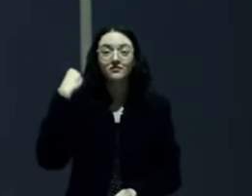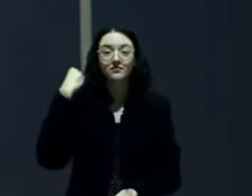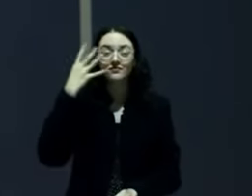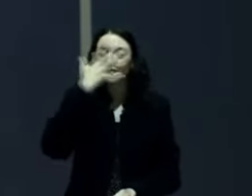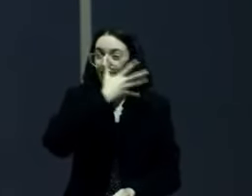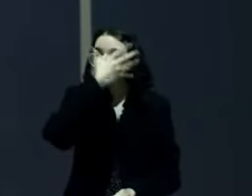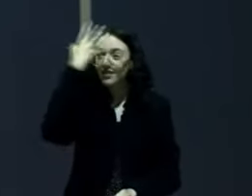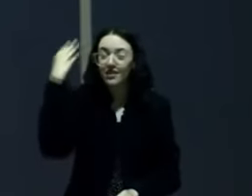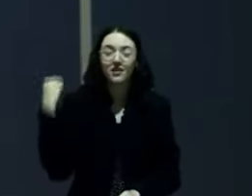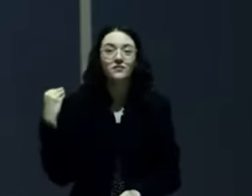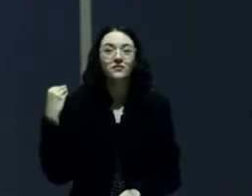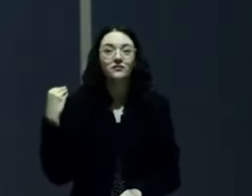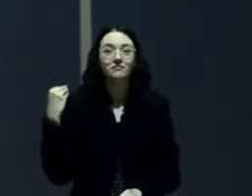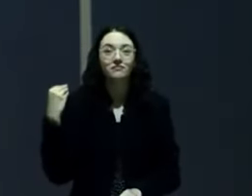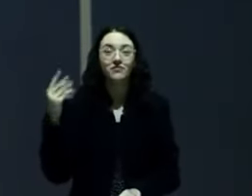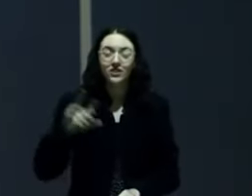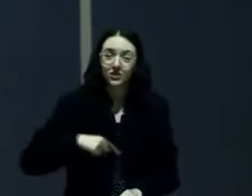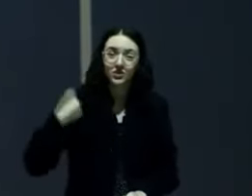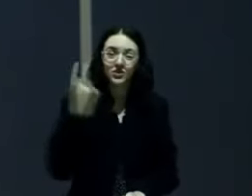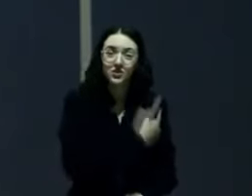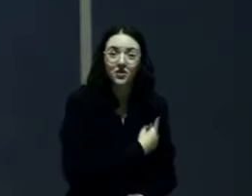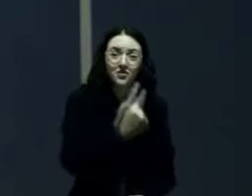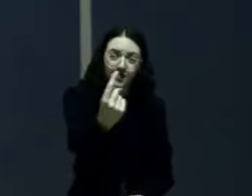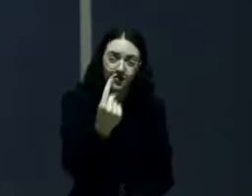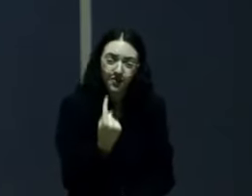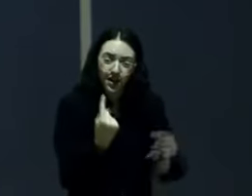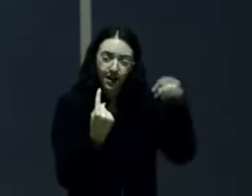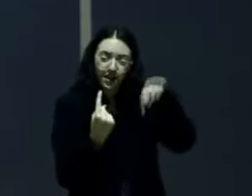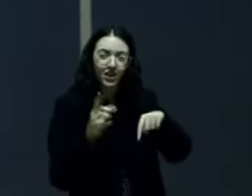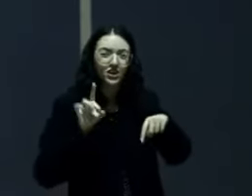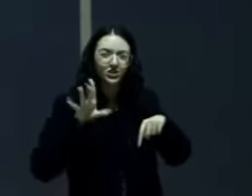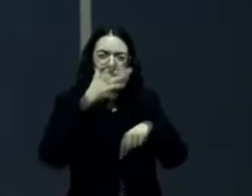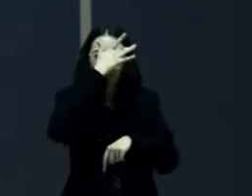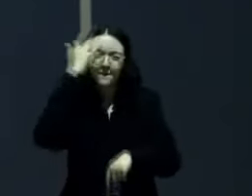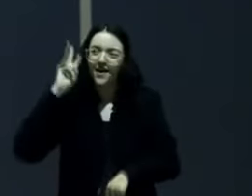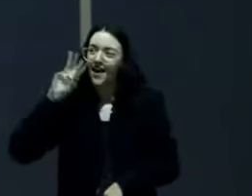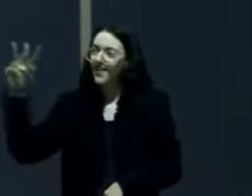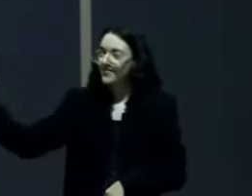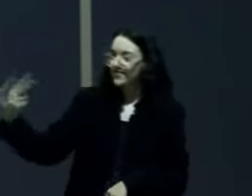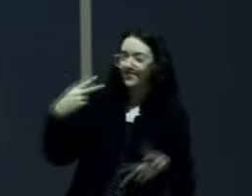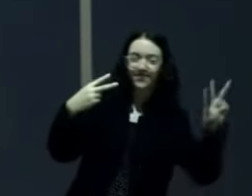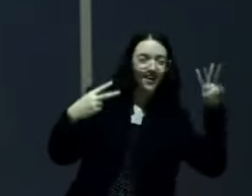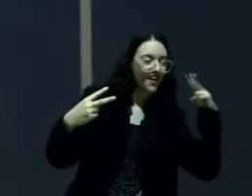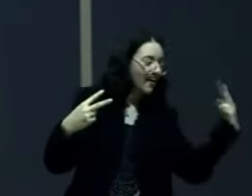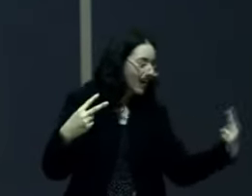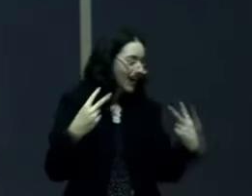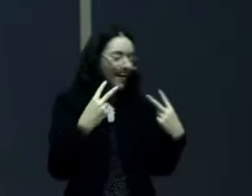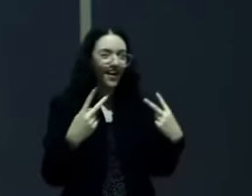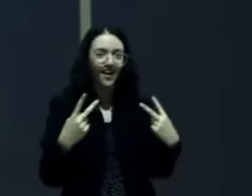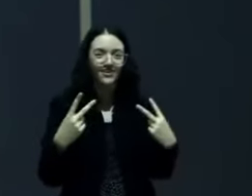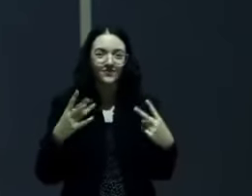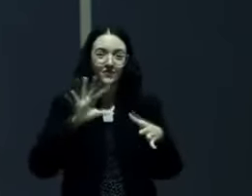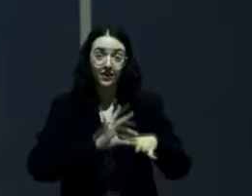Esquecemos que a gente não vem aqui apenas para ser visto, para o pastor não cobrar, para o meu líder não